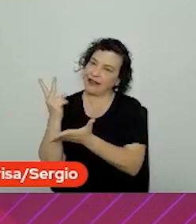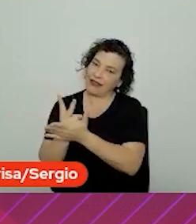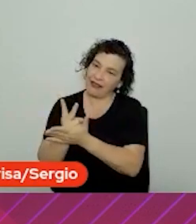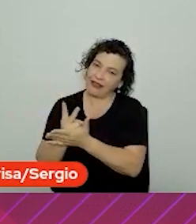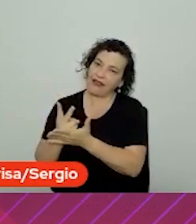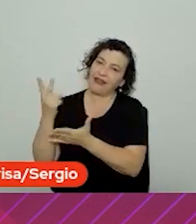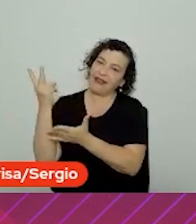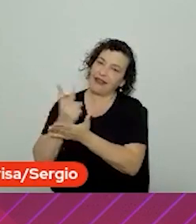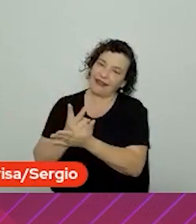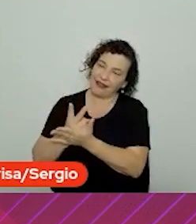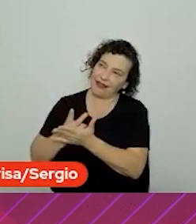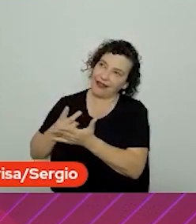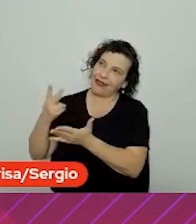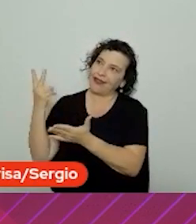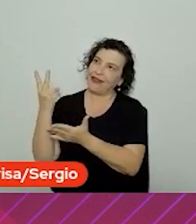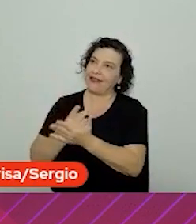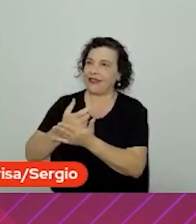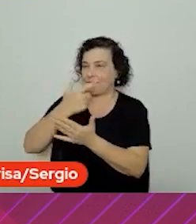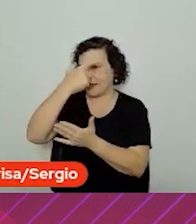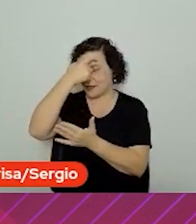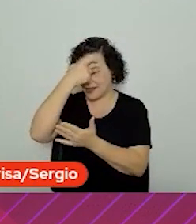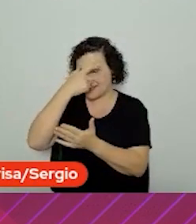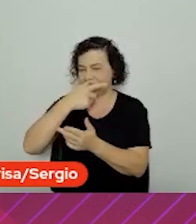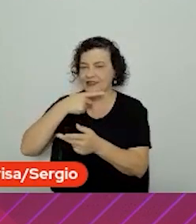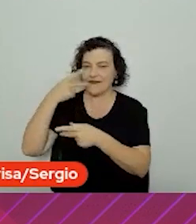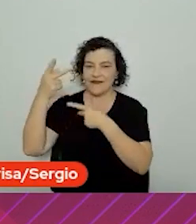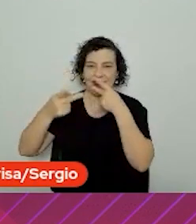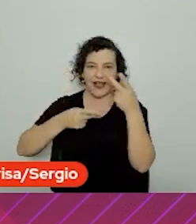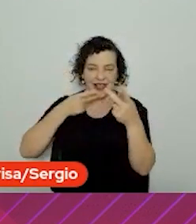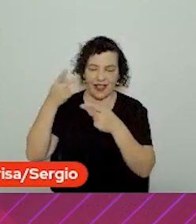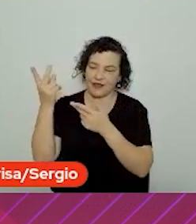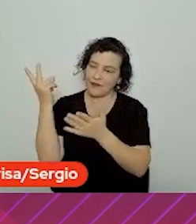repetindo, mindset, buzzwords, que nem o Alex trouxe,